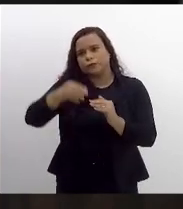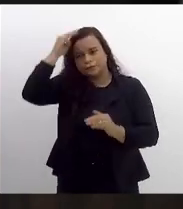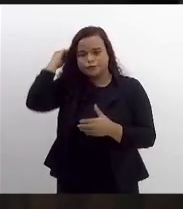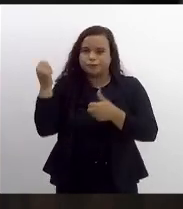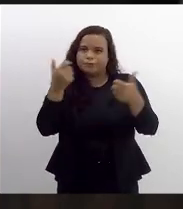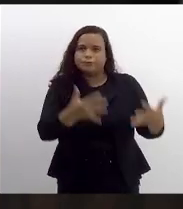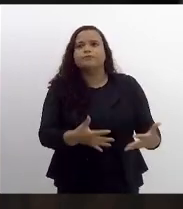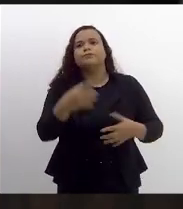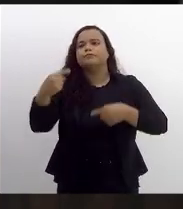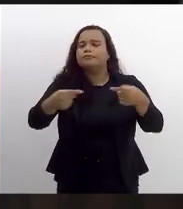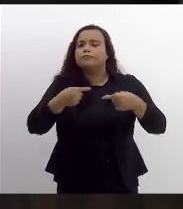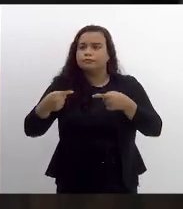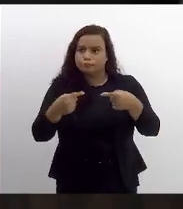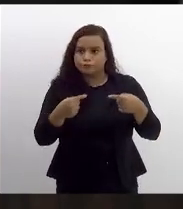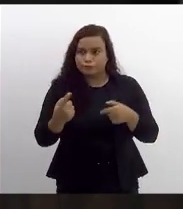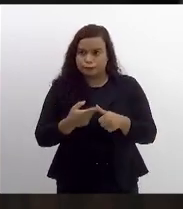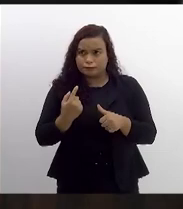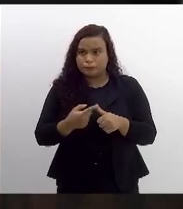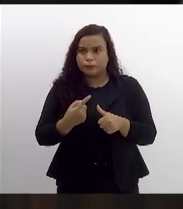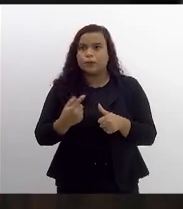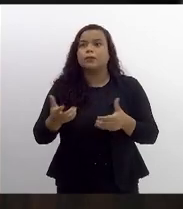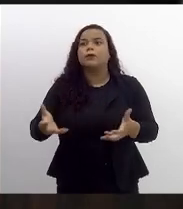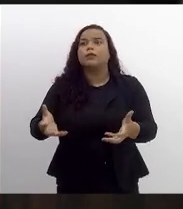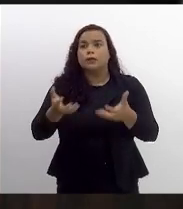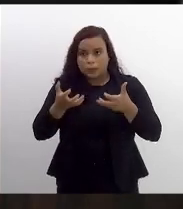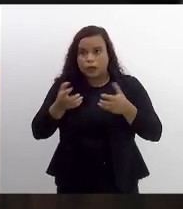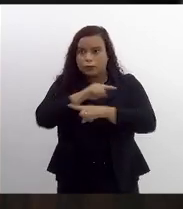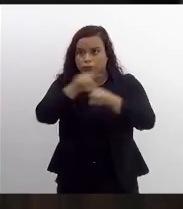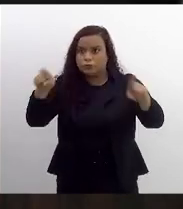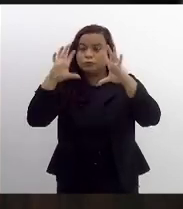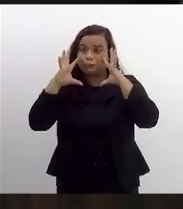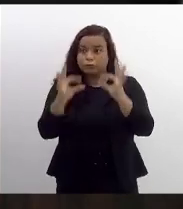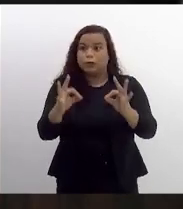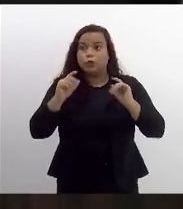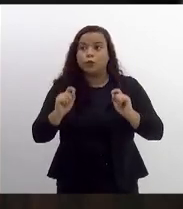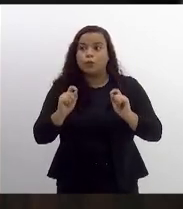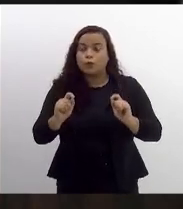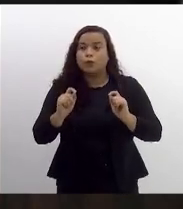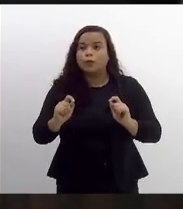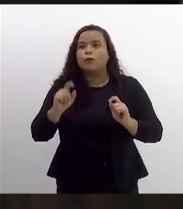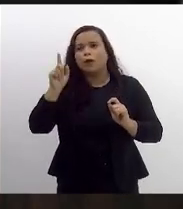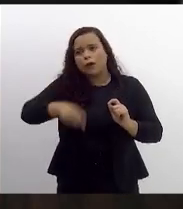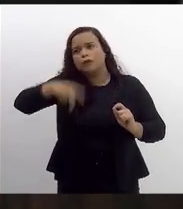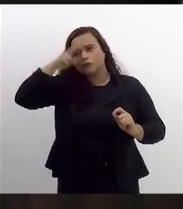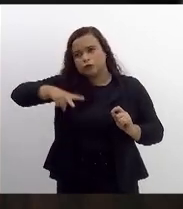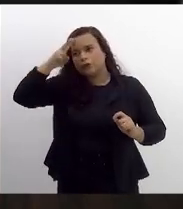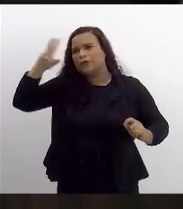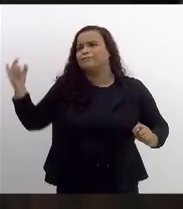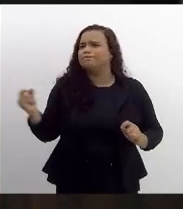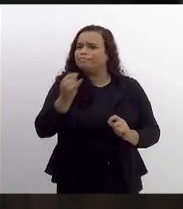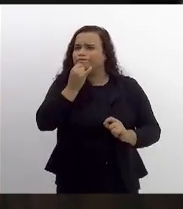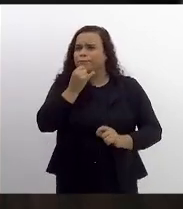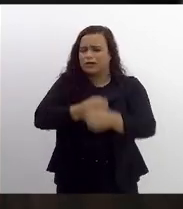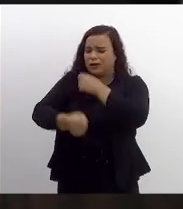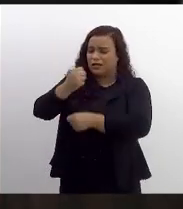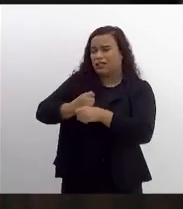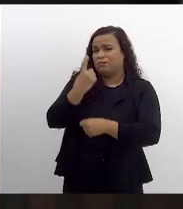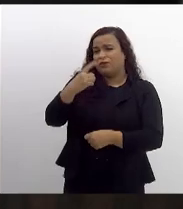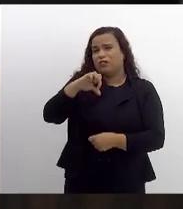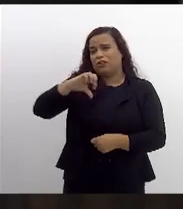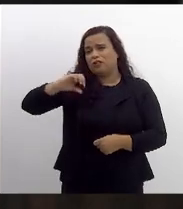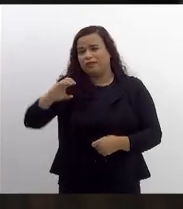pareceres emitidos em discussão o primeiro eu queria achar uma atenção de vossa excelência essa é uma história triste da década de 90